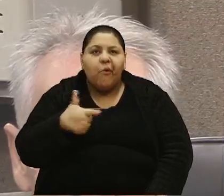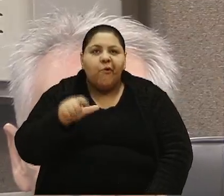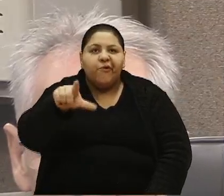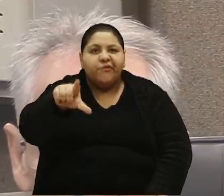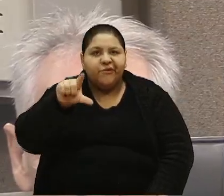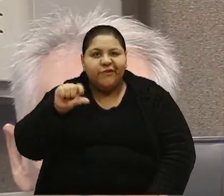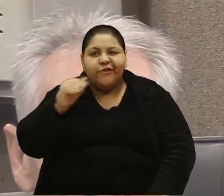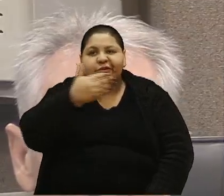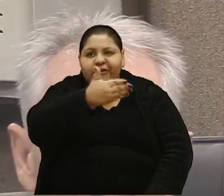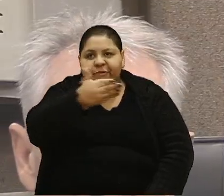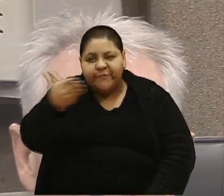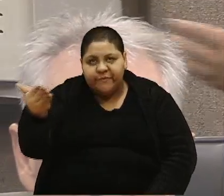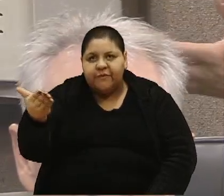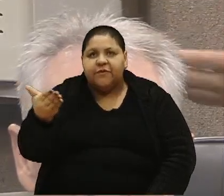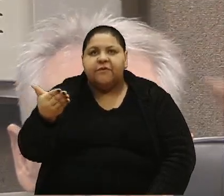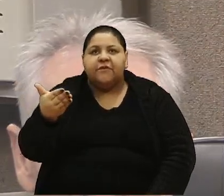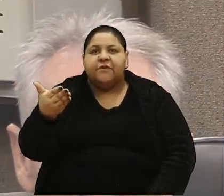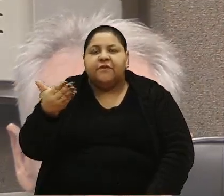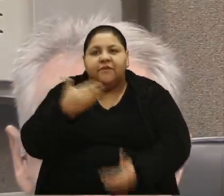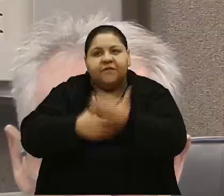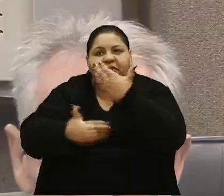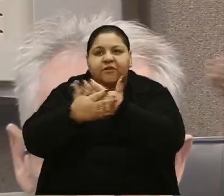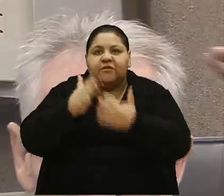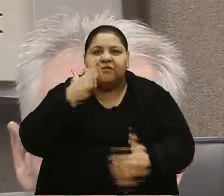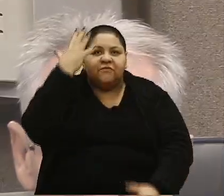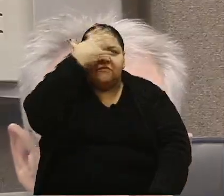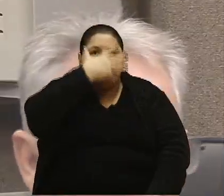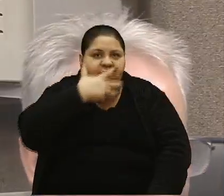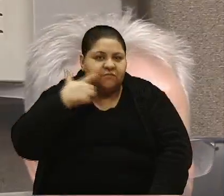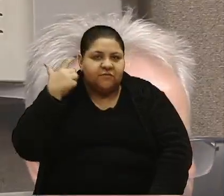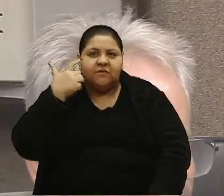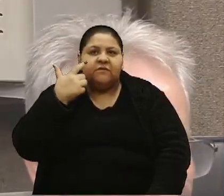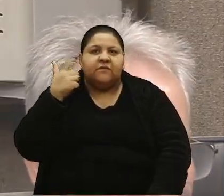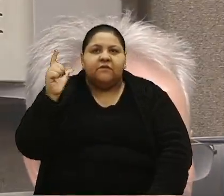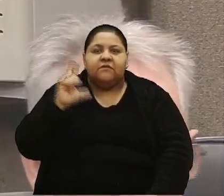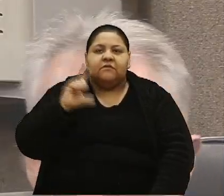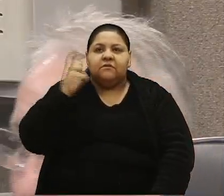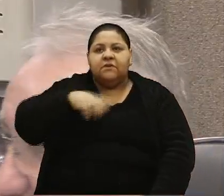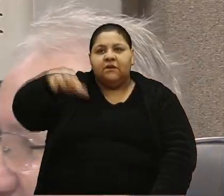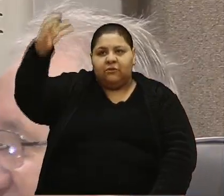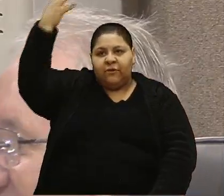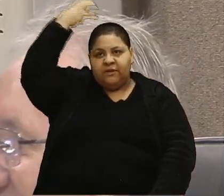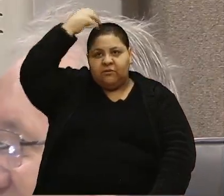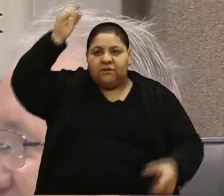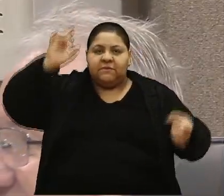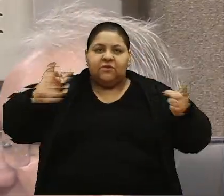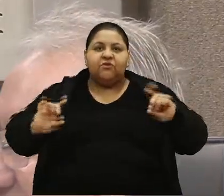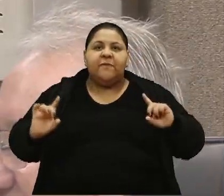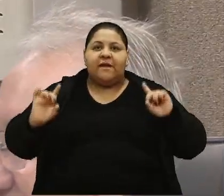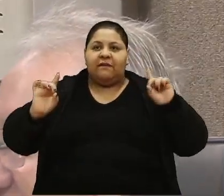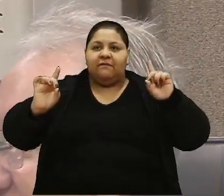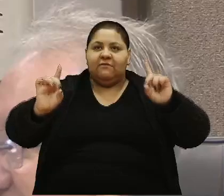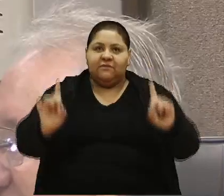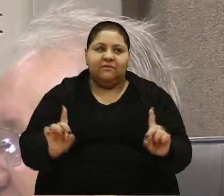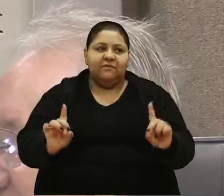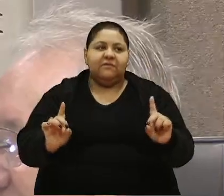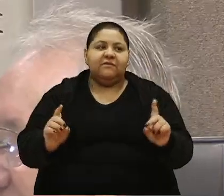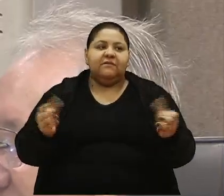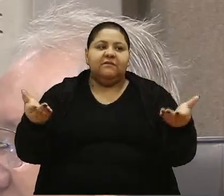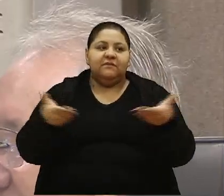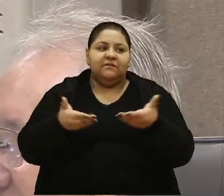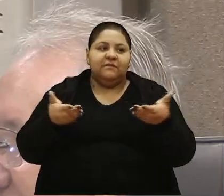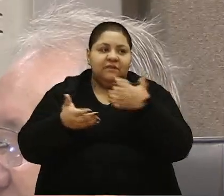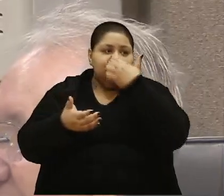que vocês são todas lindas. Então, vamos ter rainha e princesas representando muito bem a nossa